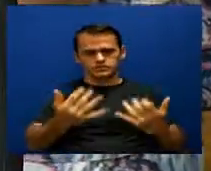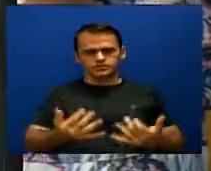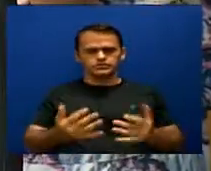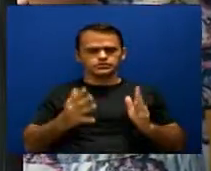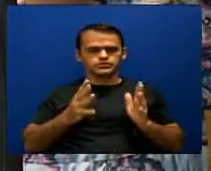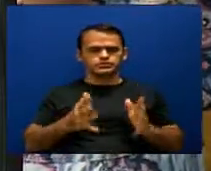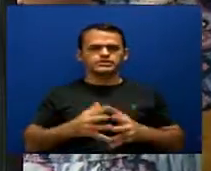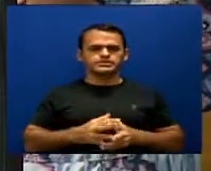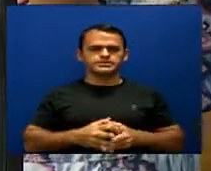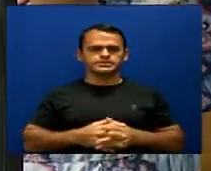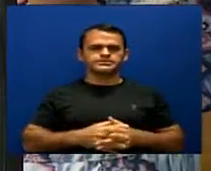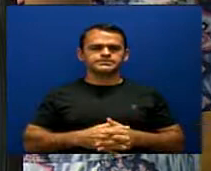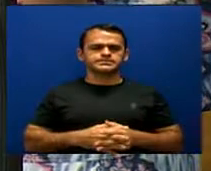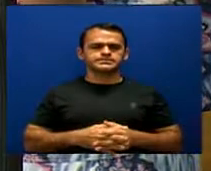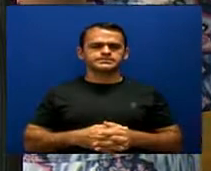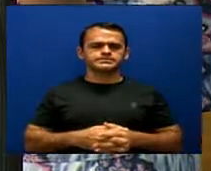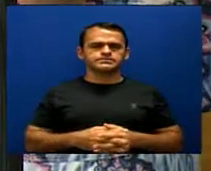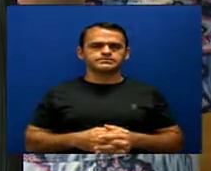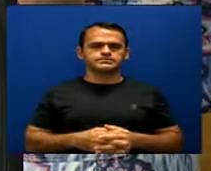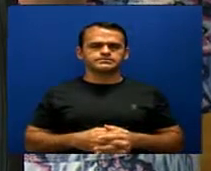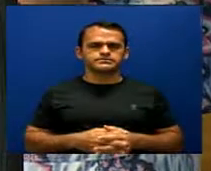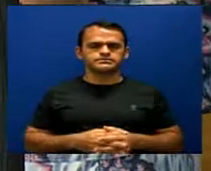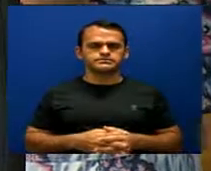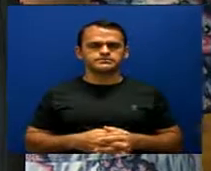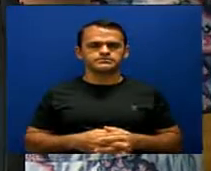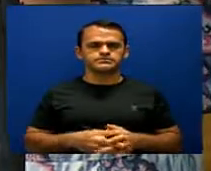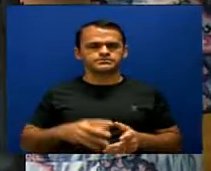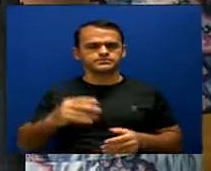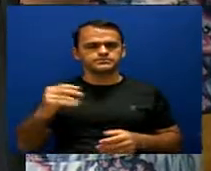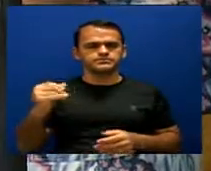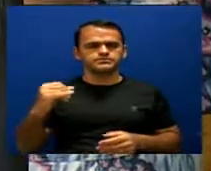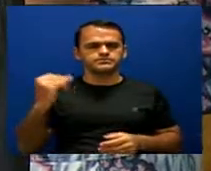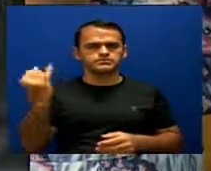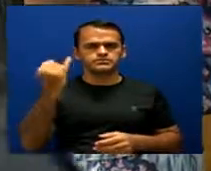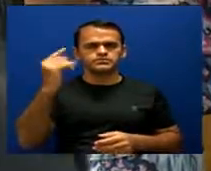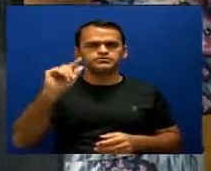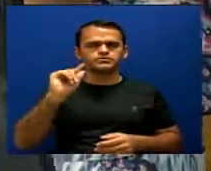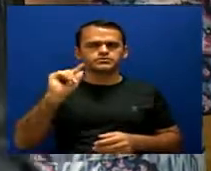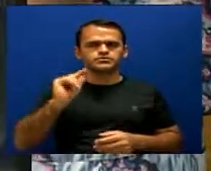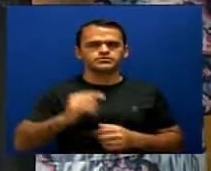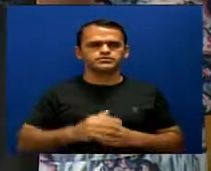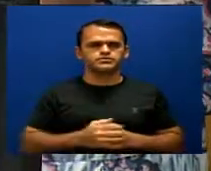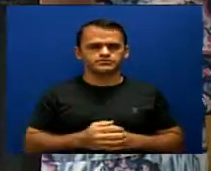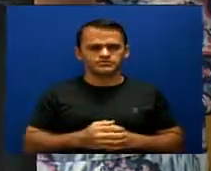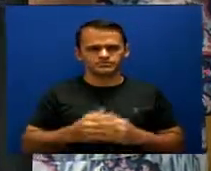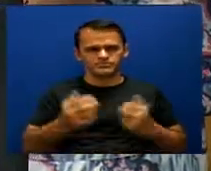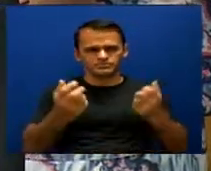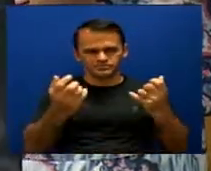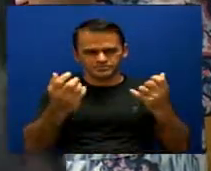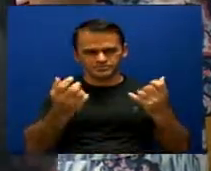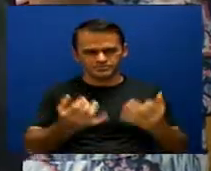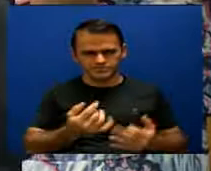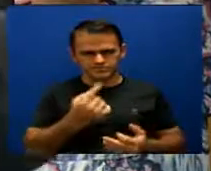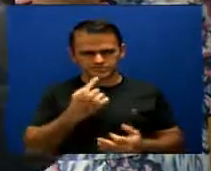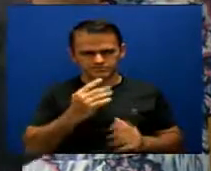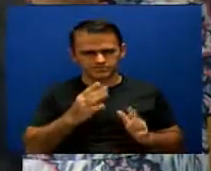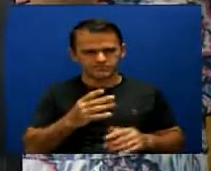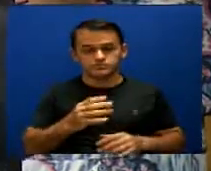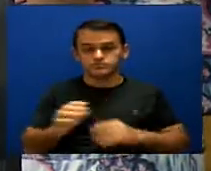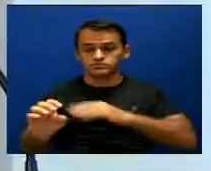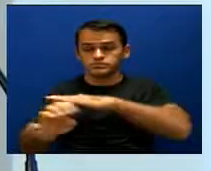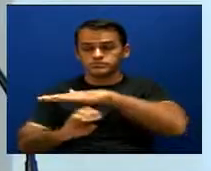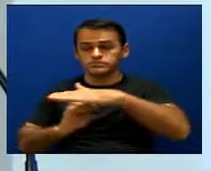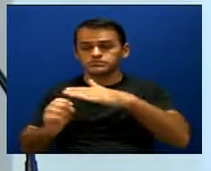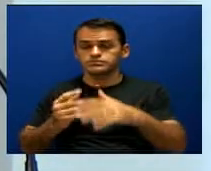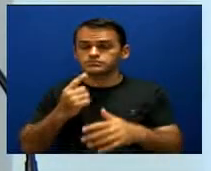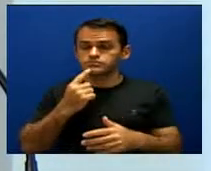Flávio, que seria muito importante, naquela, como citei para o senhor naquele momento, as empresas que